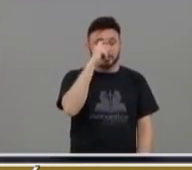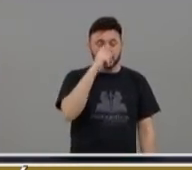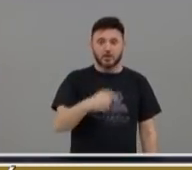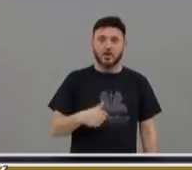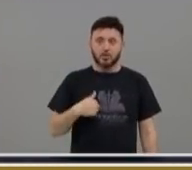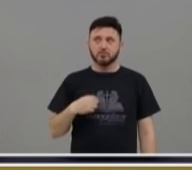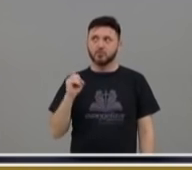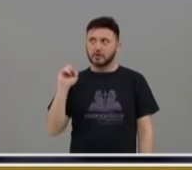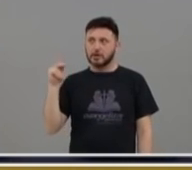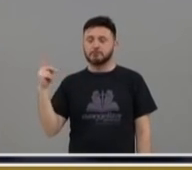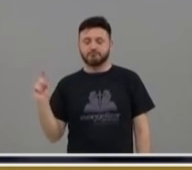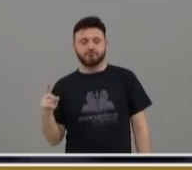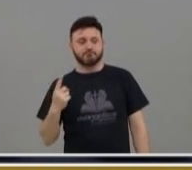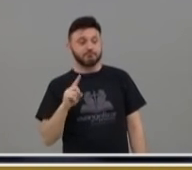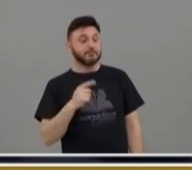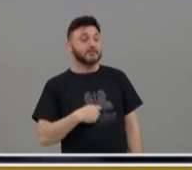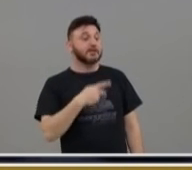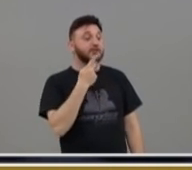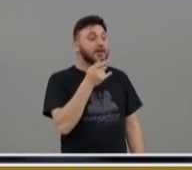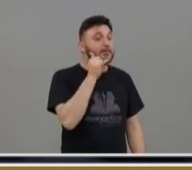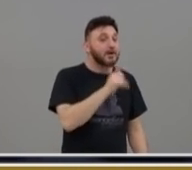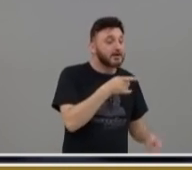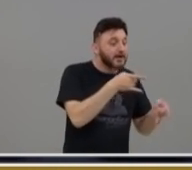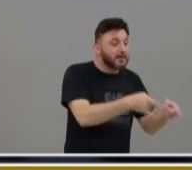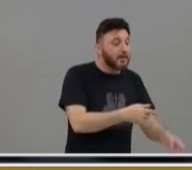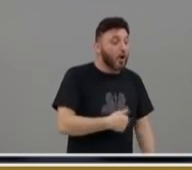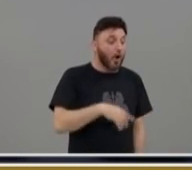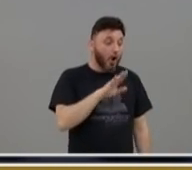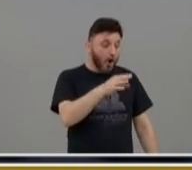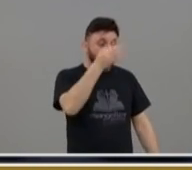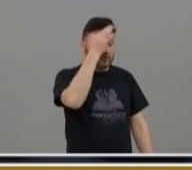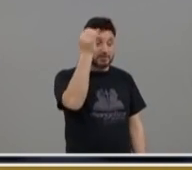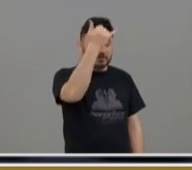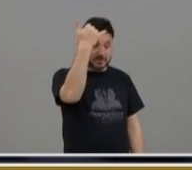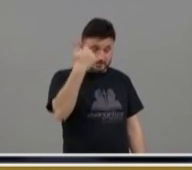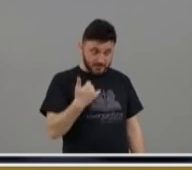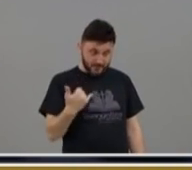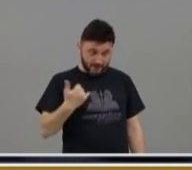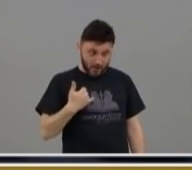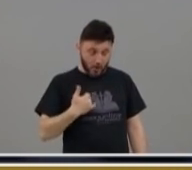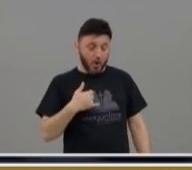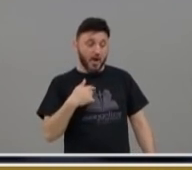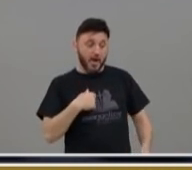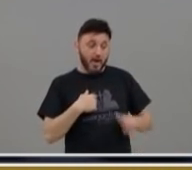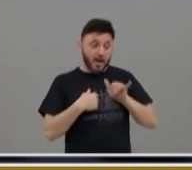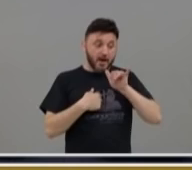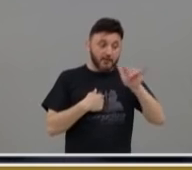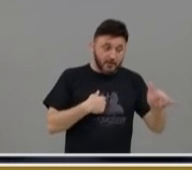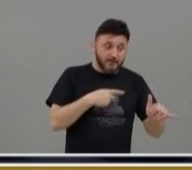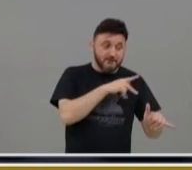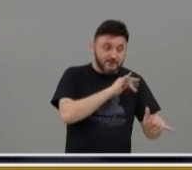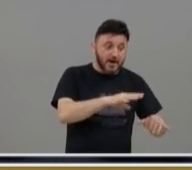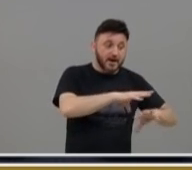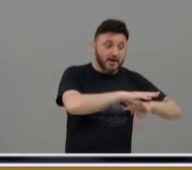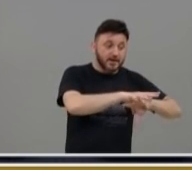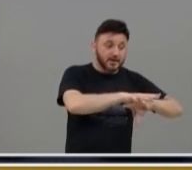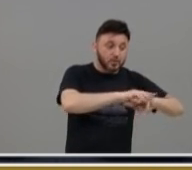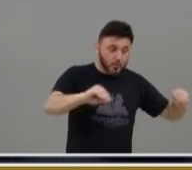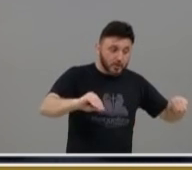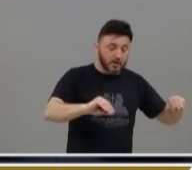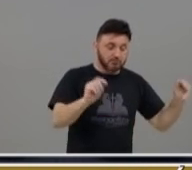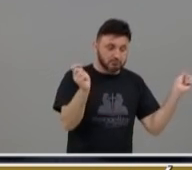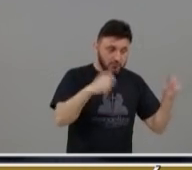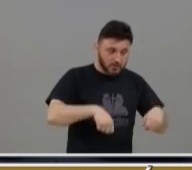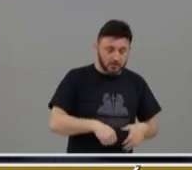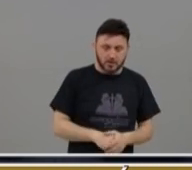porquê, mas eu estou vindo aqui só dar um recado. O Espírito Santo pediu para dizer que essa mulher, ela vai sair daqui. O médico